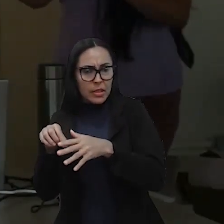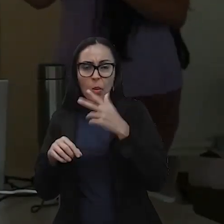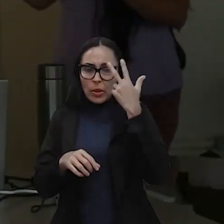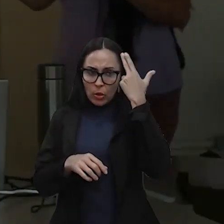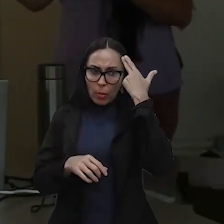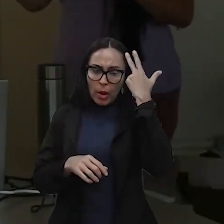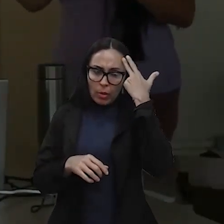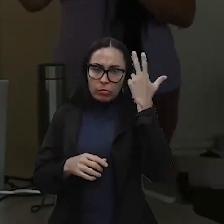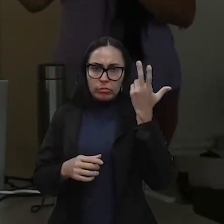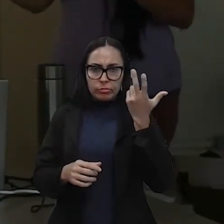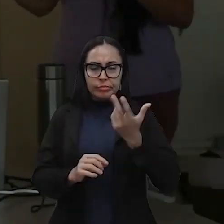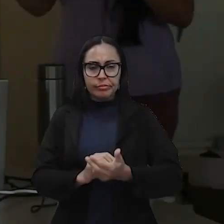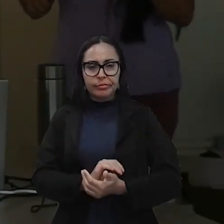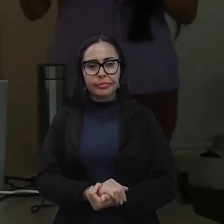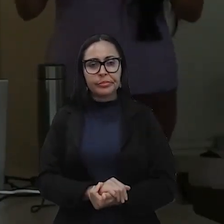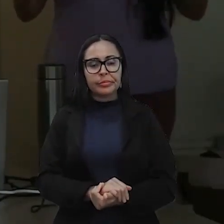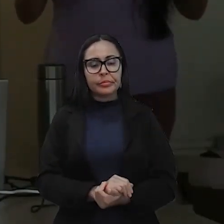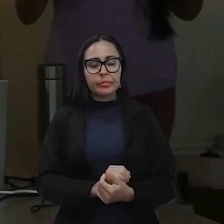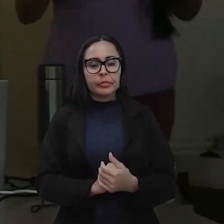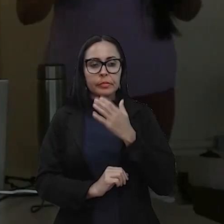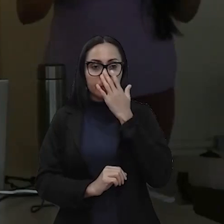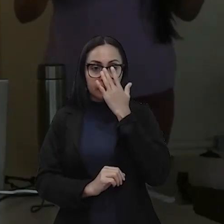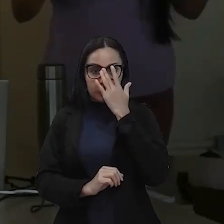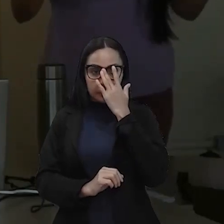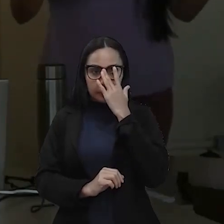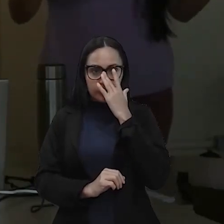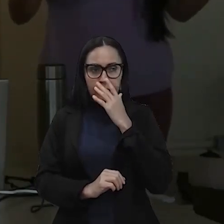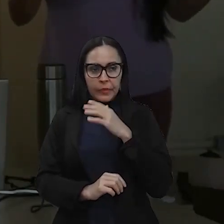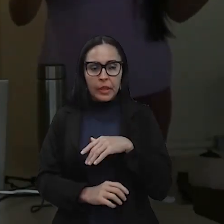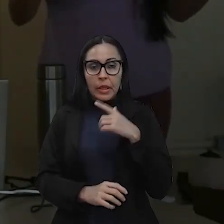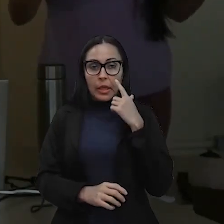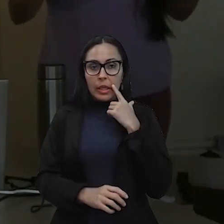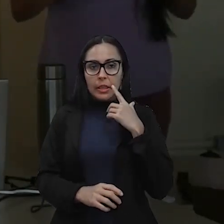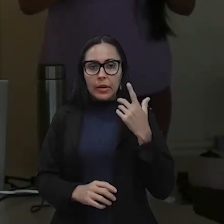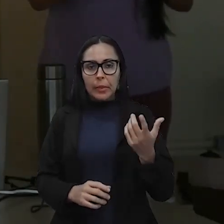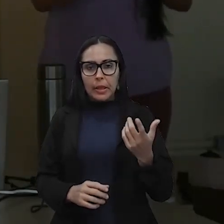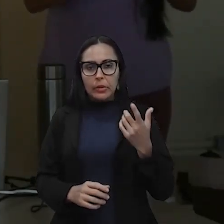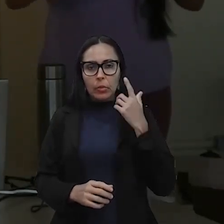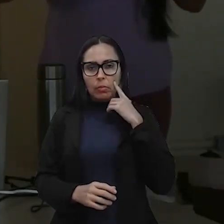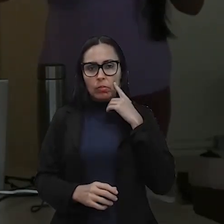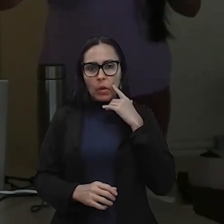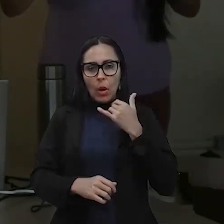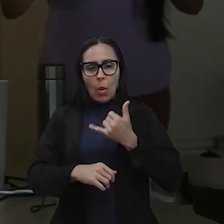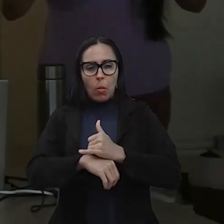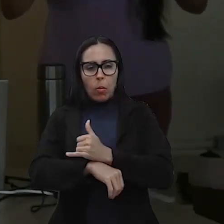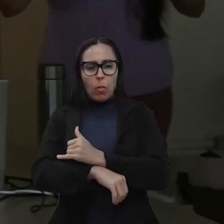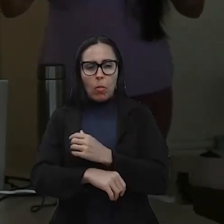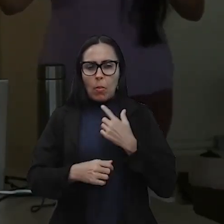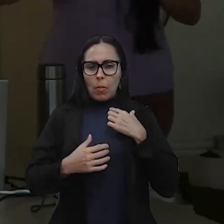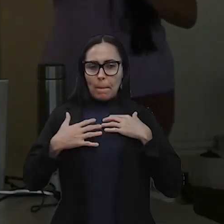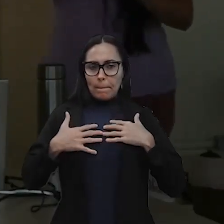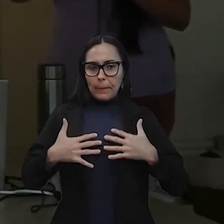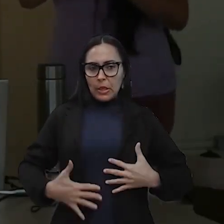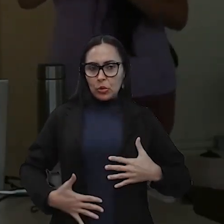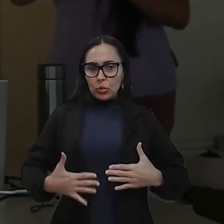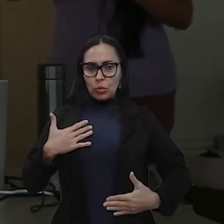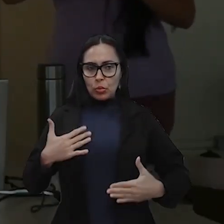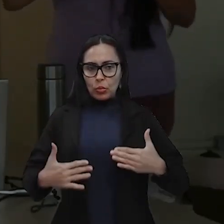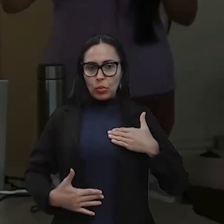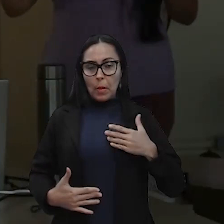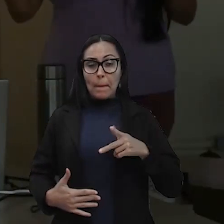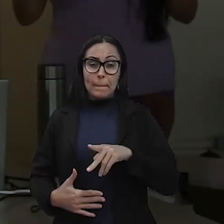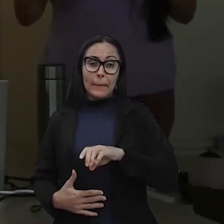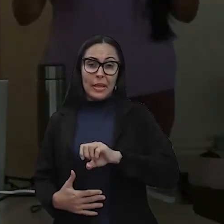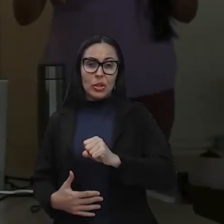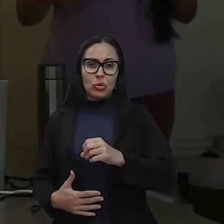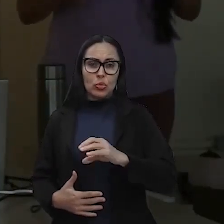tá? Leve aumento de peso, um leve aumento de peso nesse período aí, nessa idade